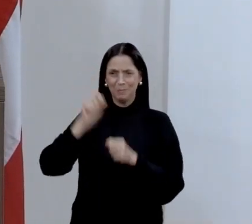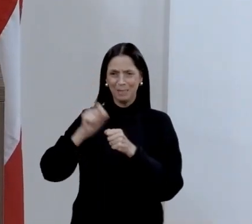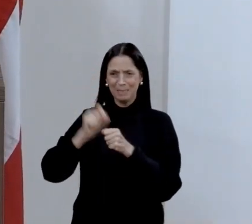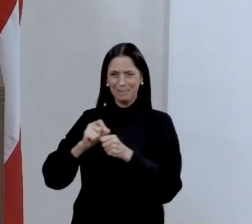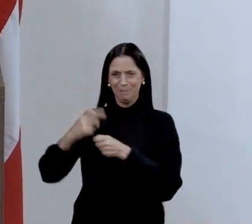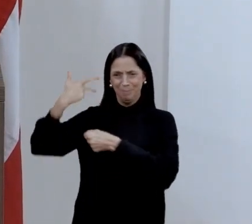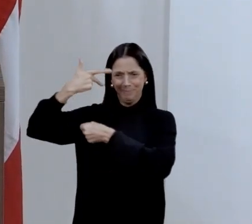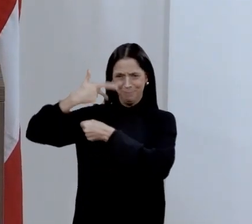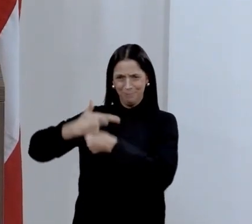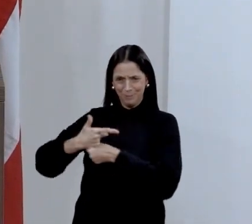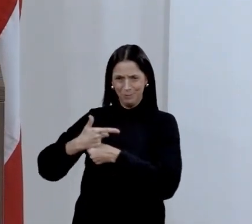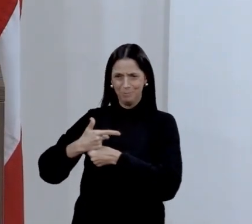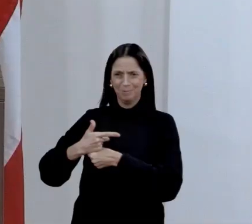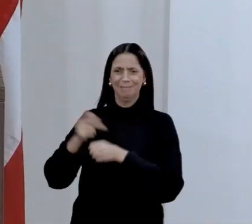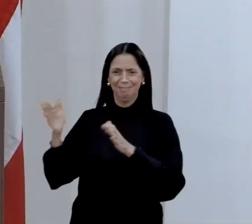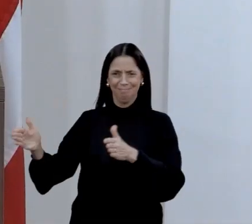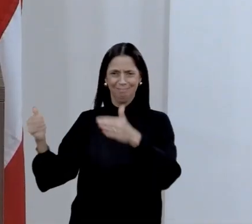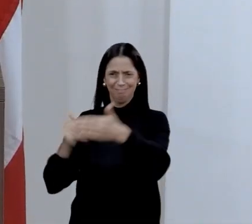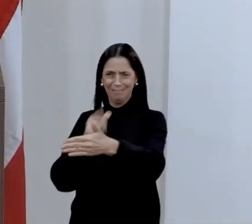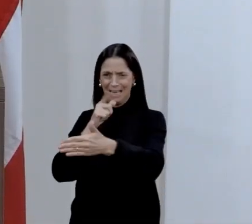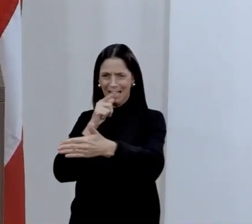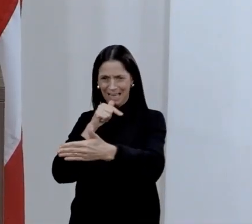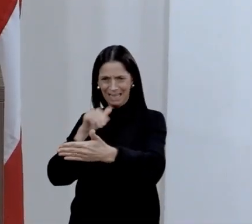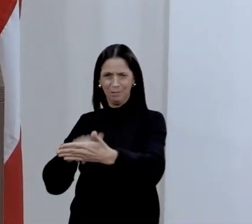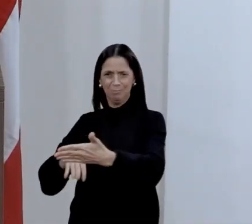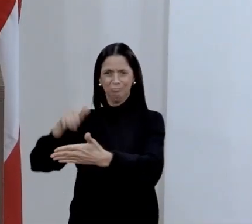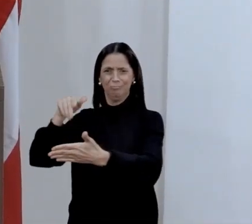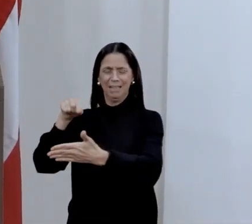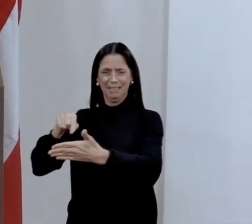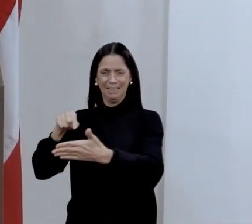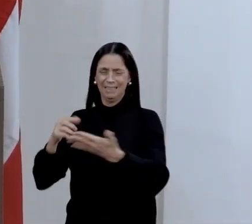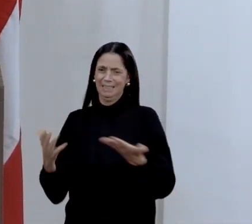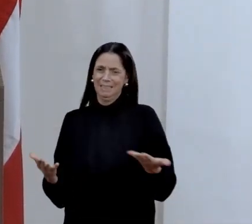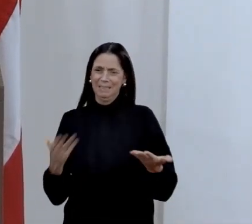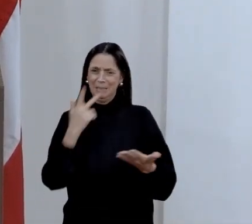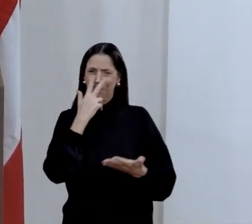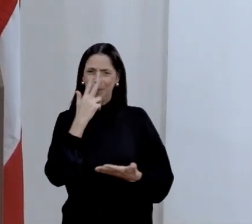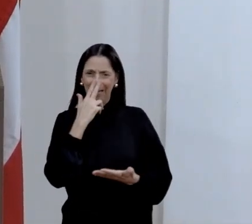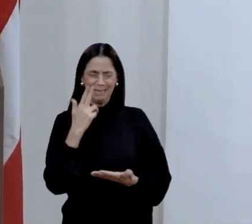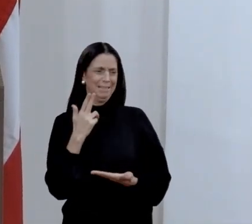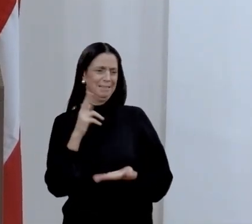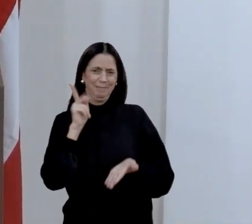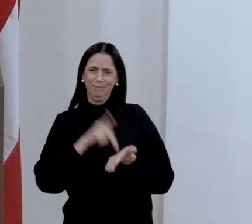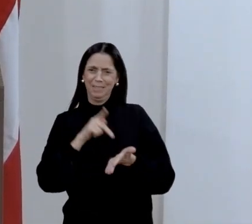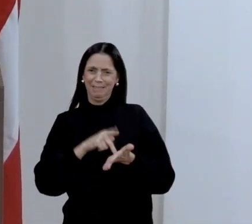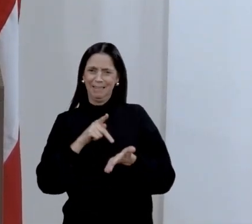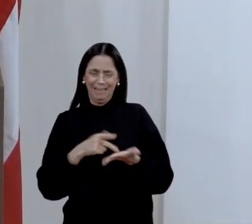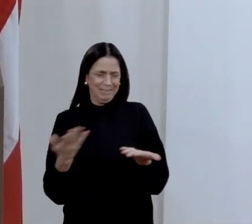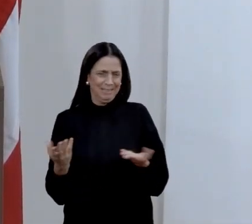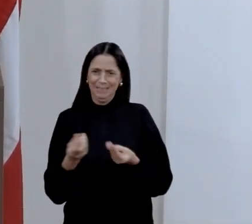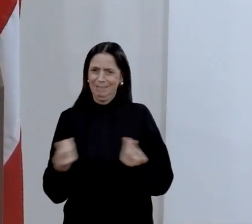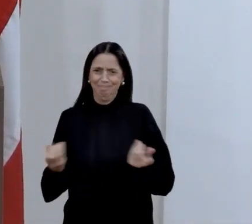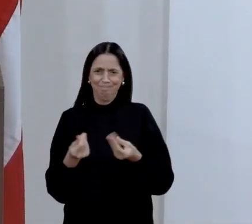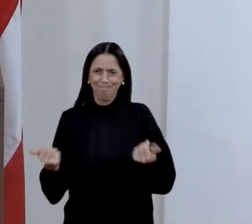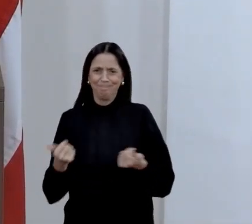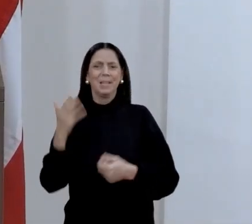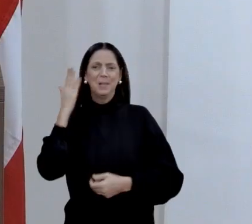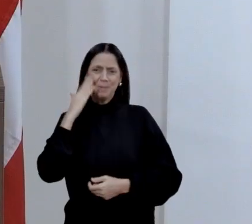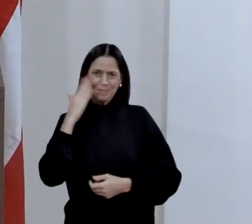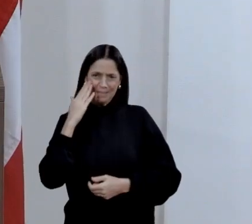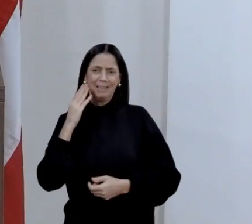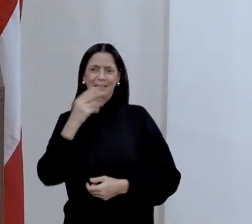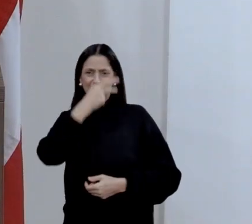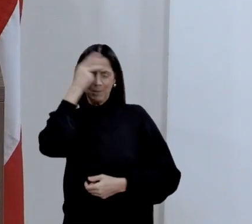mal assessorado, a gente já sabe que ele é mal assessorado. Mas que ele não tem noção de, pelo menos, antes de gravar um vídeo, pesquisar um pouco